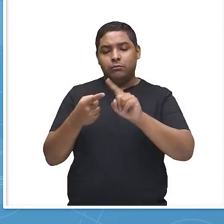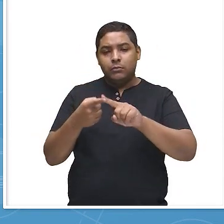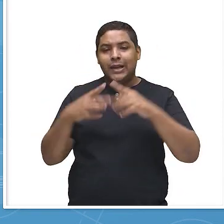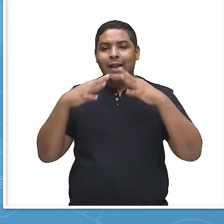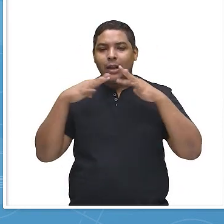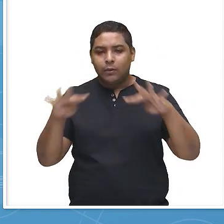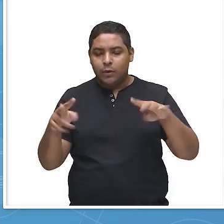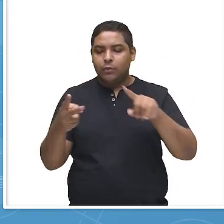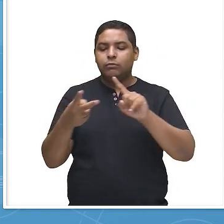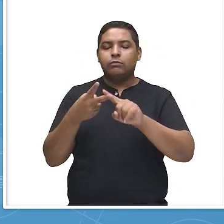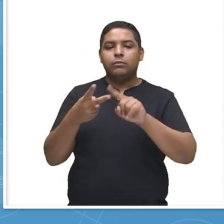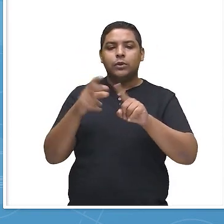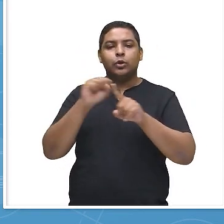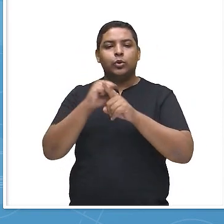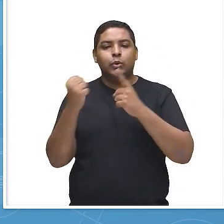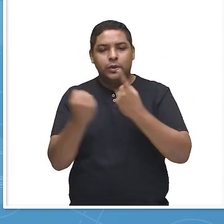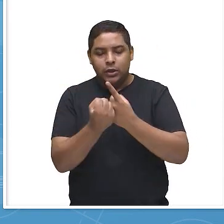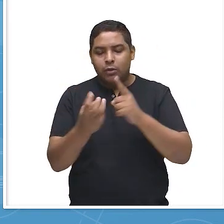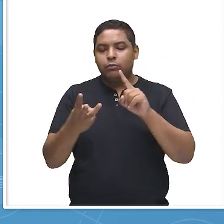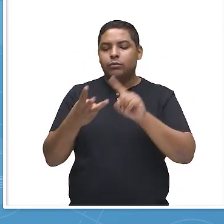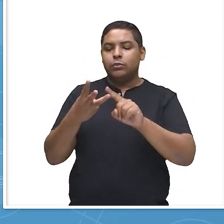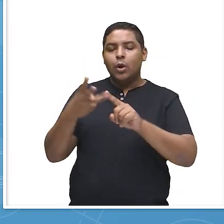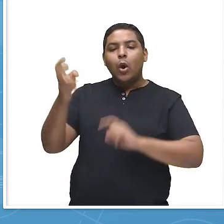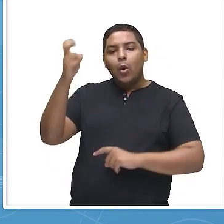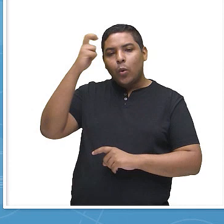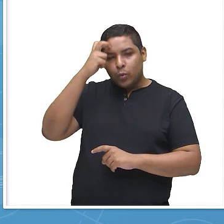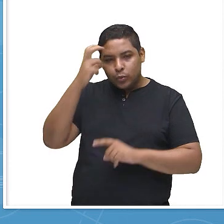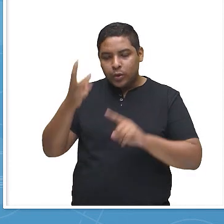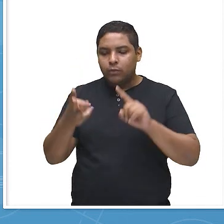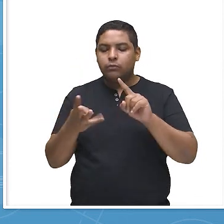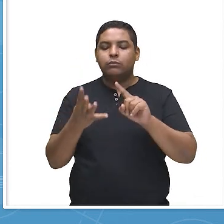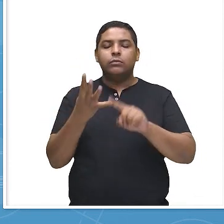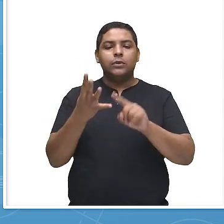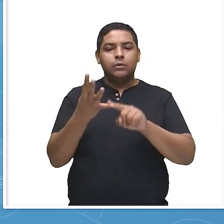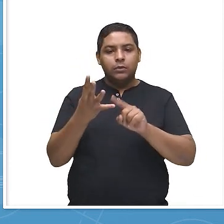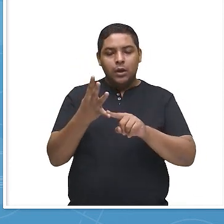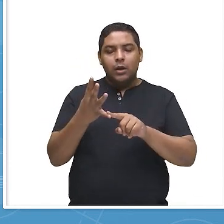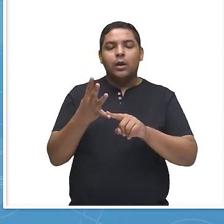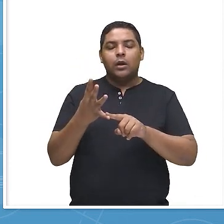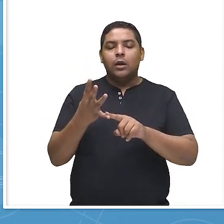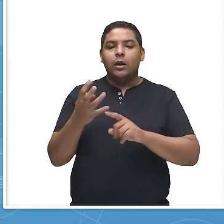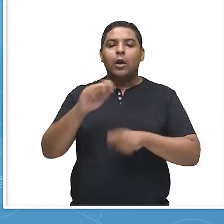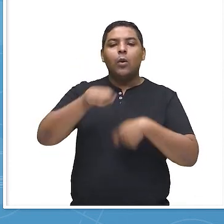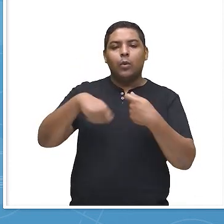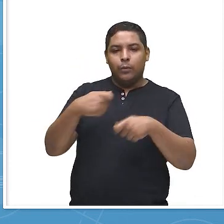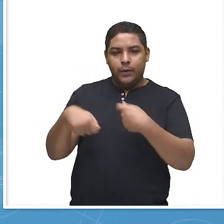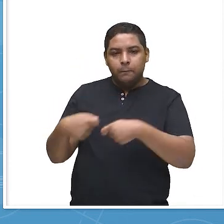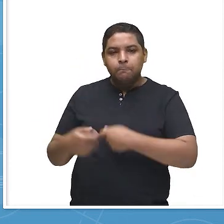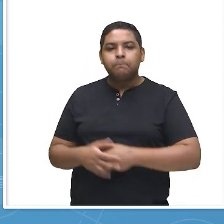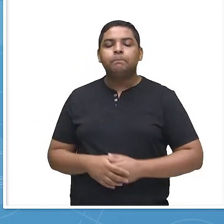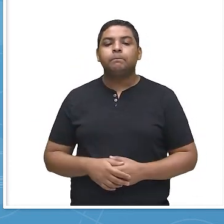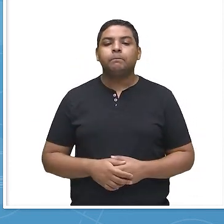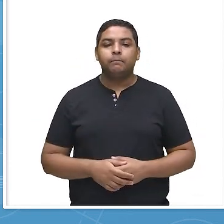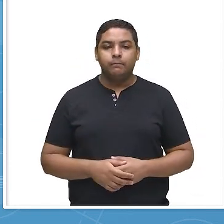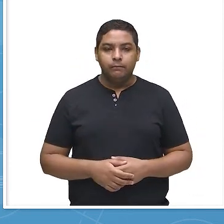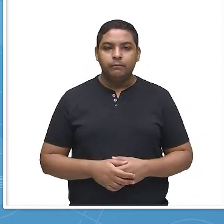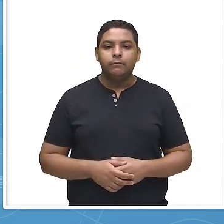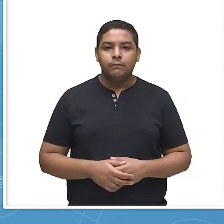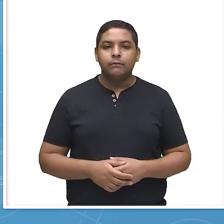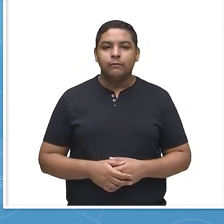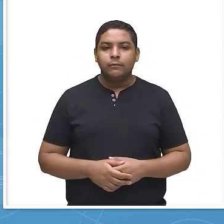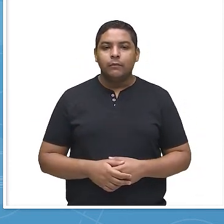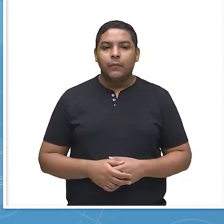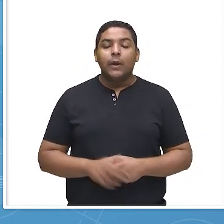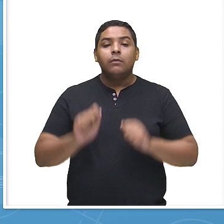social, cultural ou econômica, tá? A paisagem também é percebida por meio